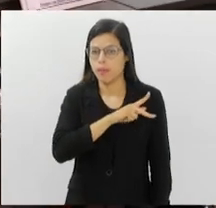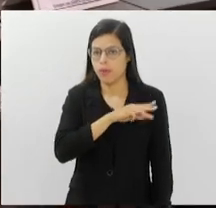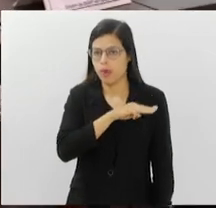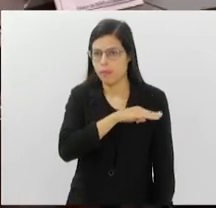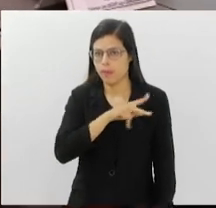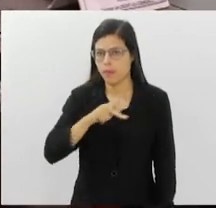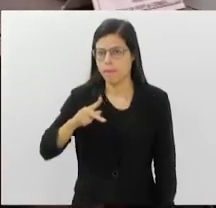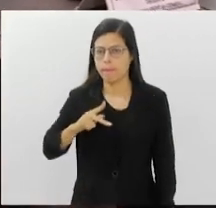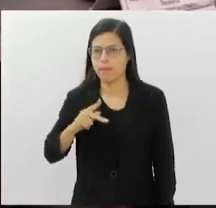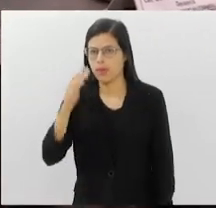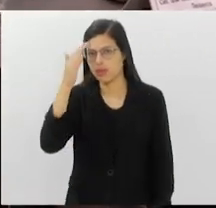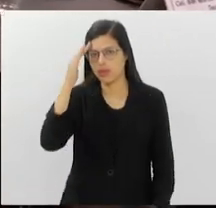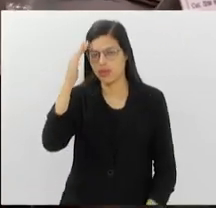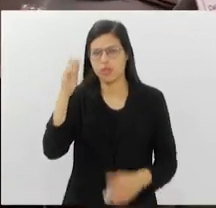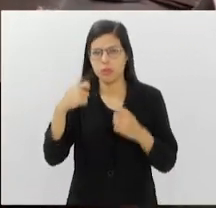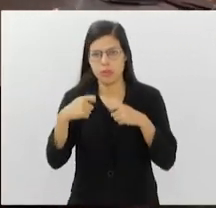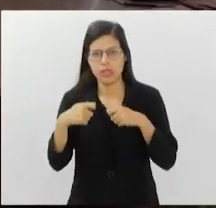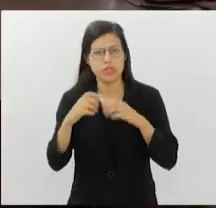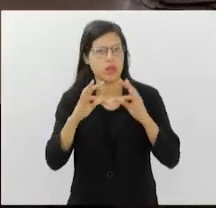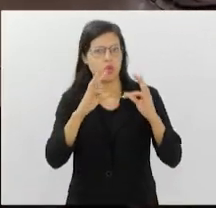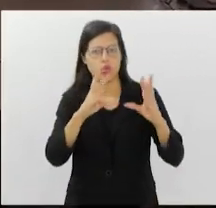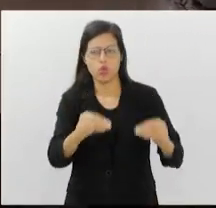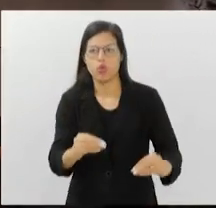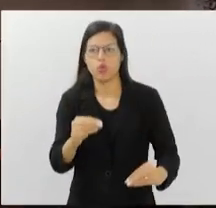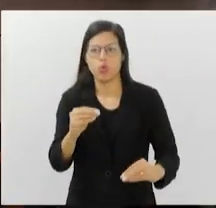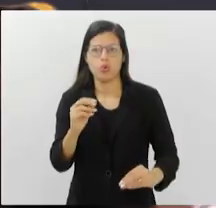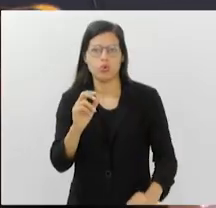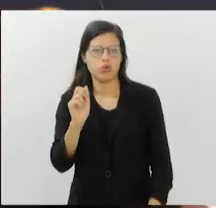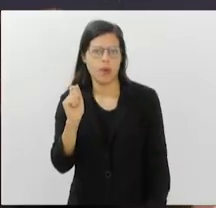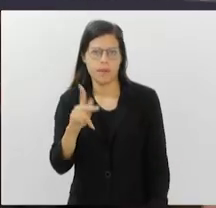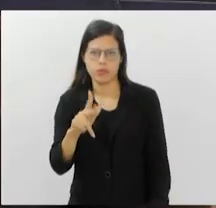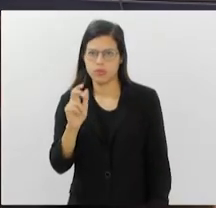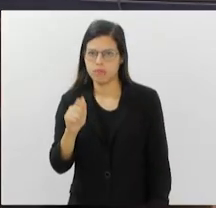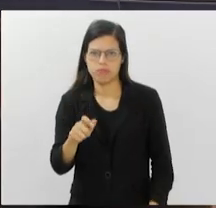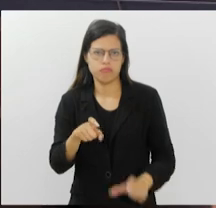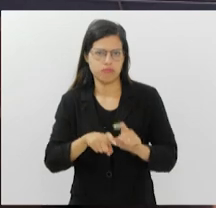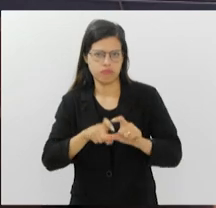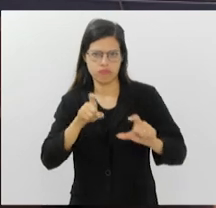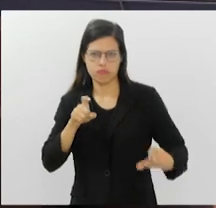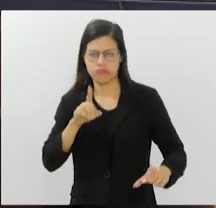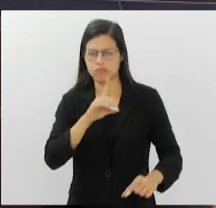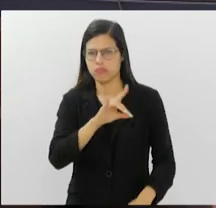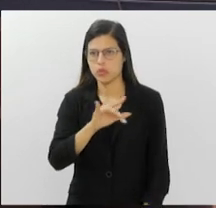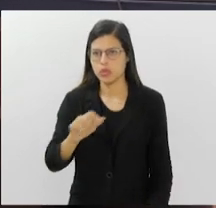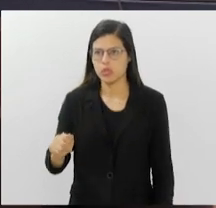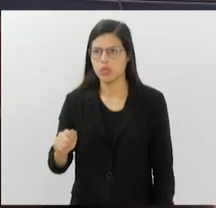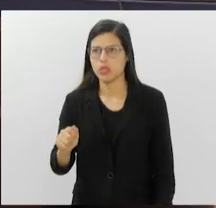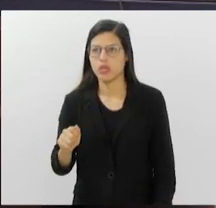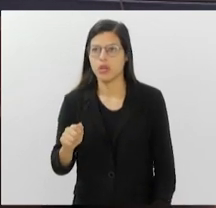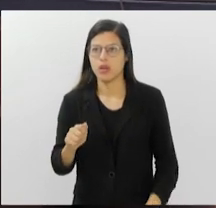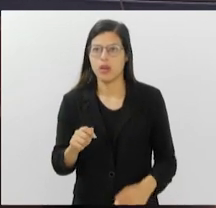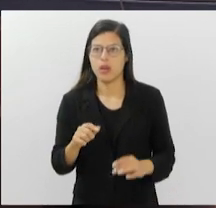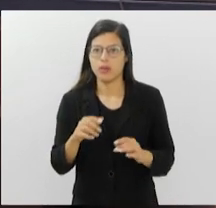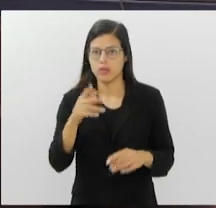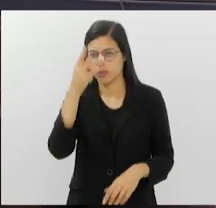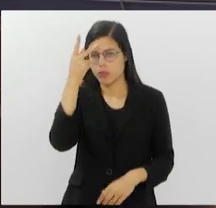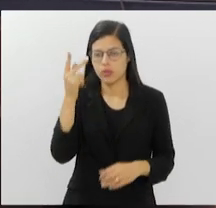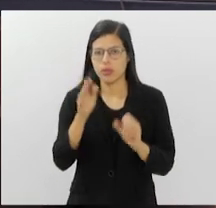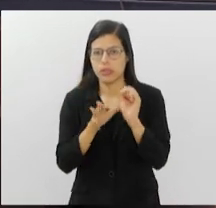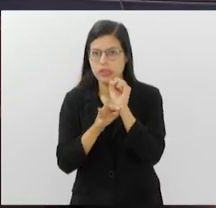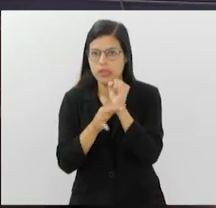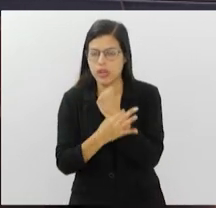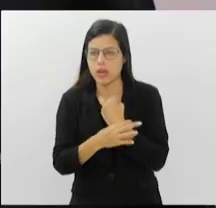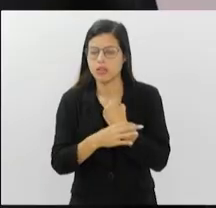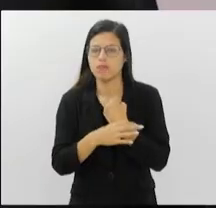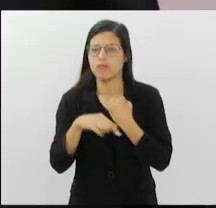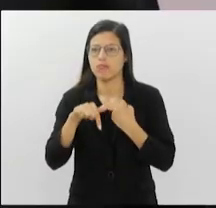todos os pensionistas inativos, independentemente da data. Enquanto isso, quem se dedicou a garantir a segurança do estado segue aguardando